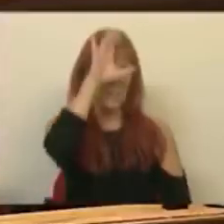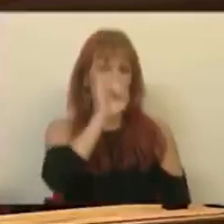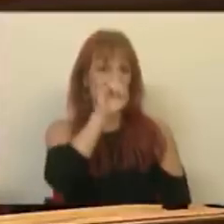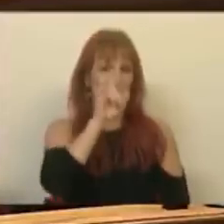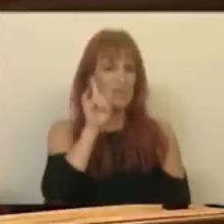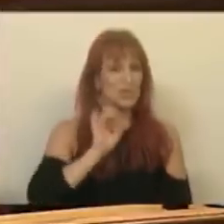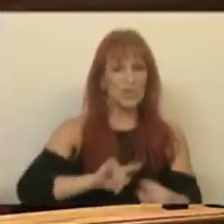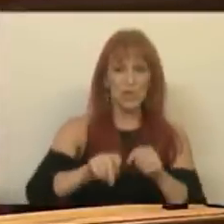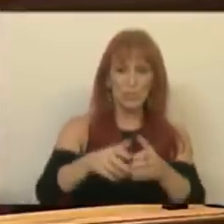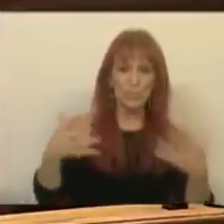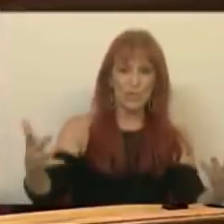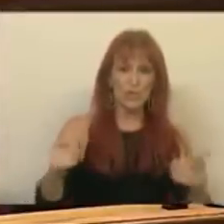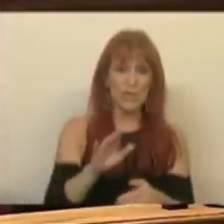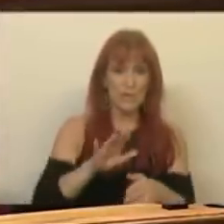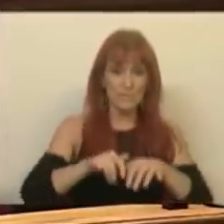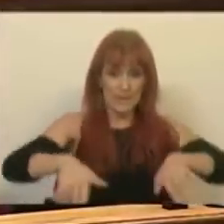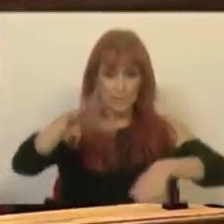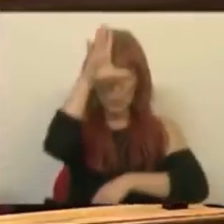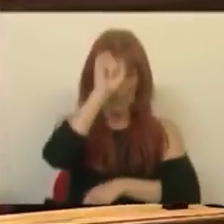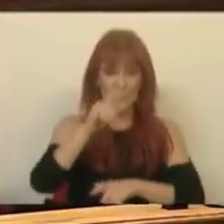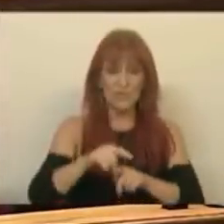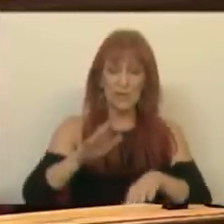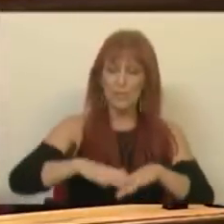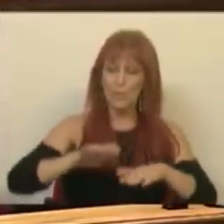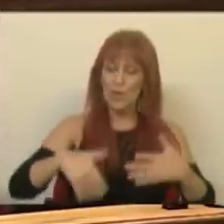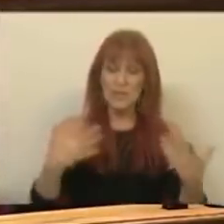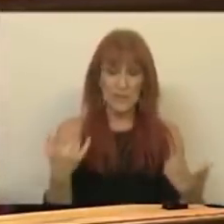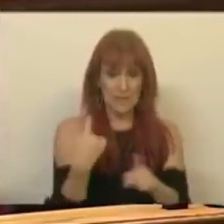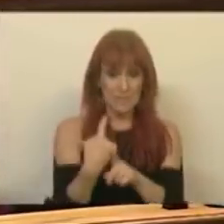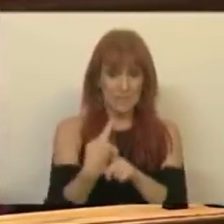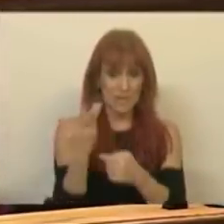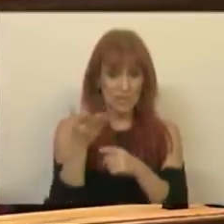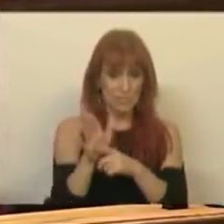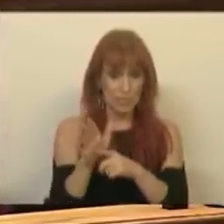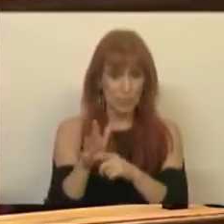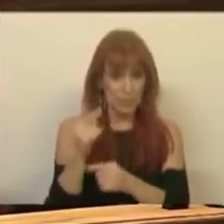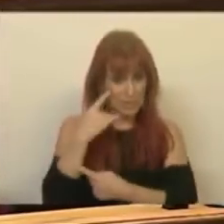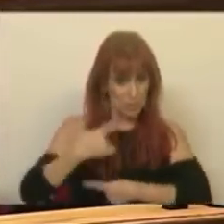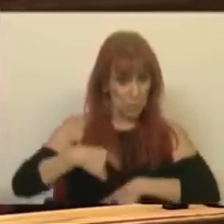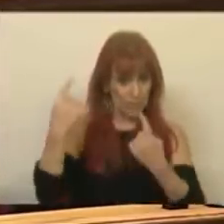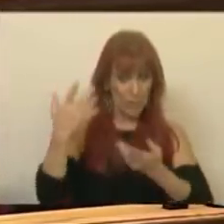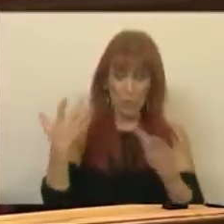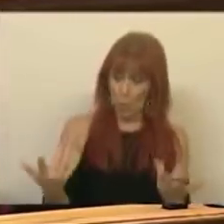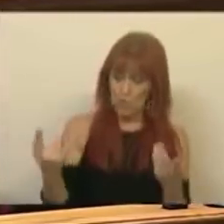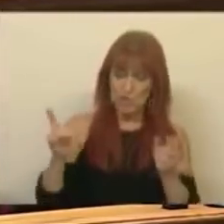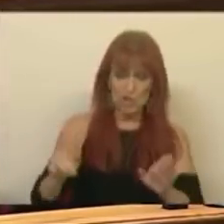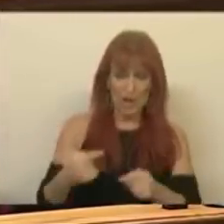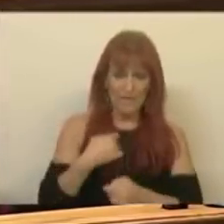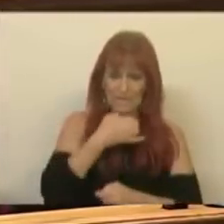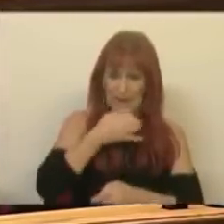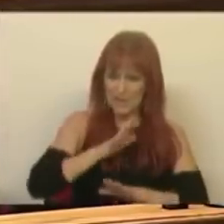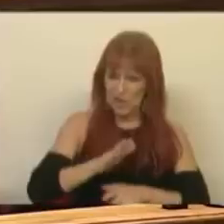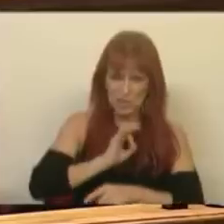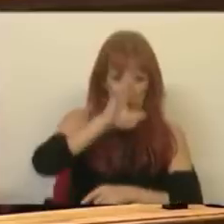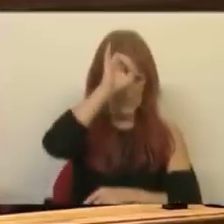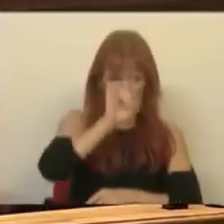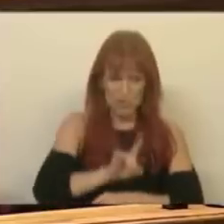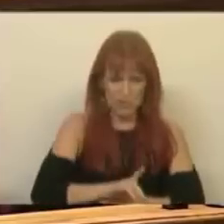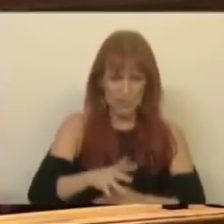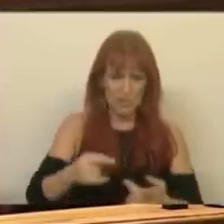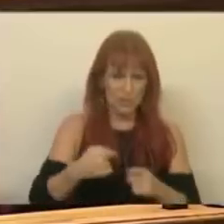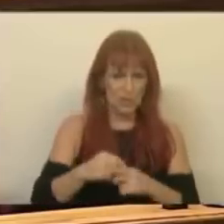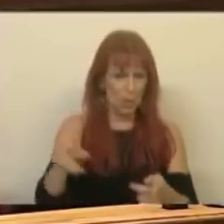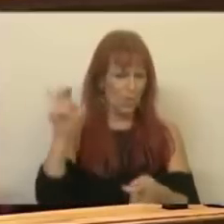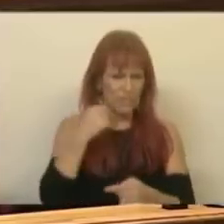primeiro-ministro senhoras e senhores deputados caros membros do governo relativamente ainda aos casos que tem vindo a público e que hoje também tem sido abordados na primeira-ministro eh